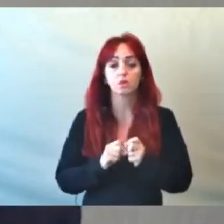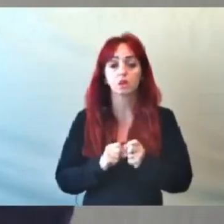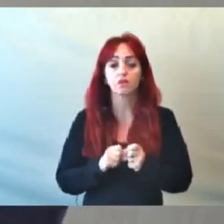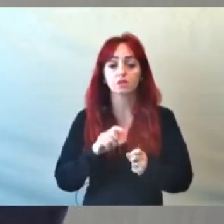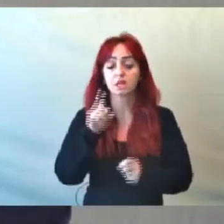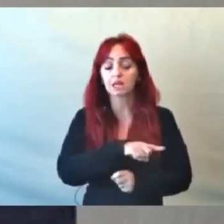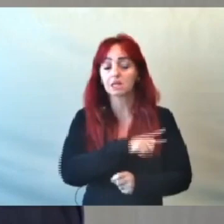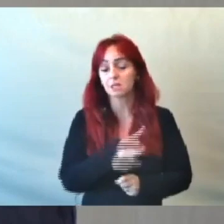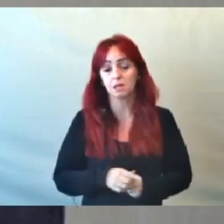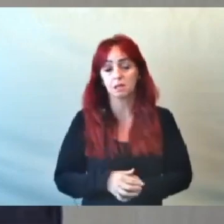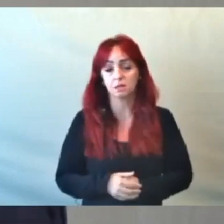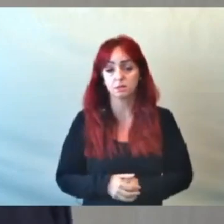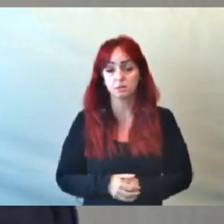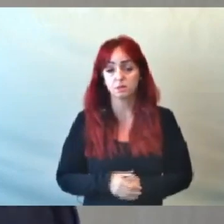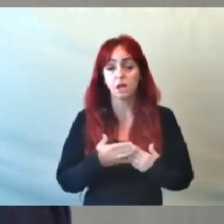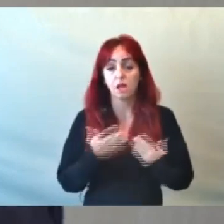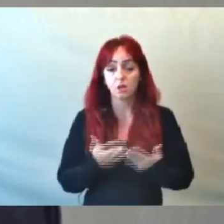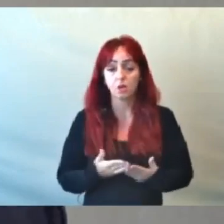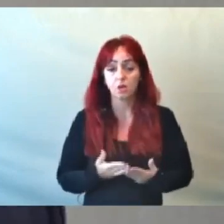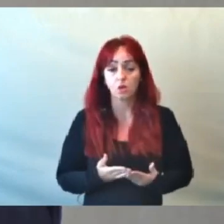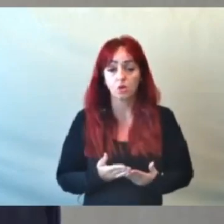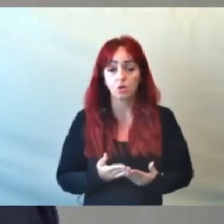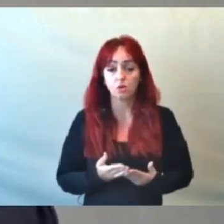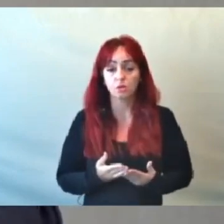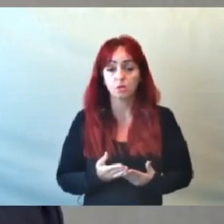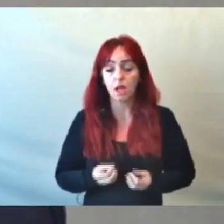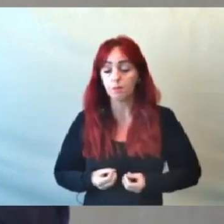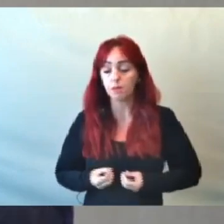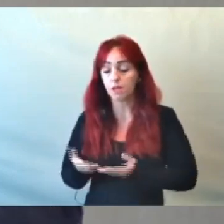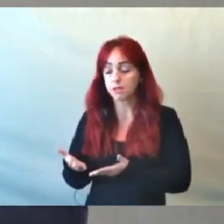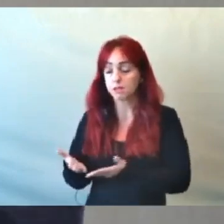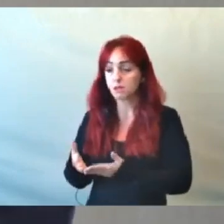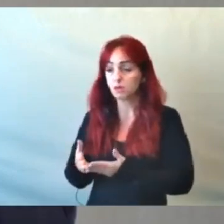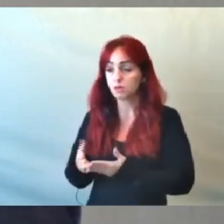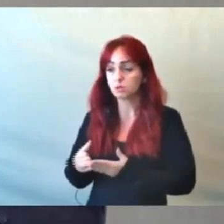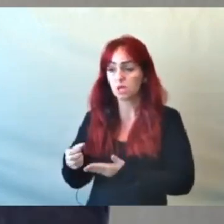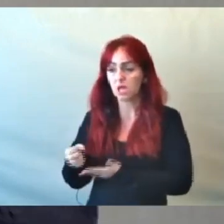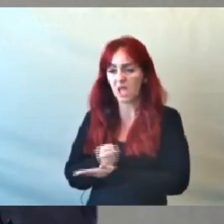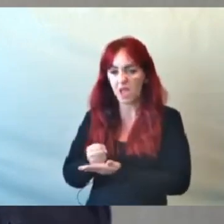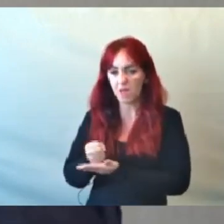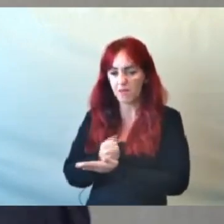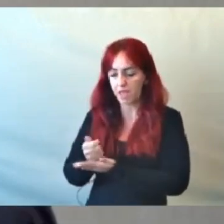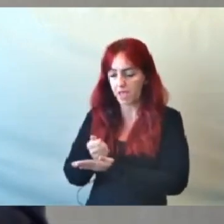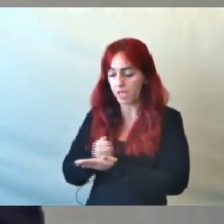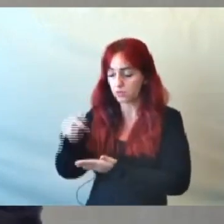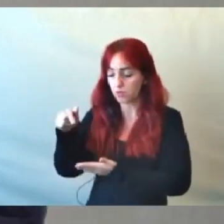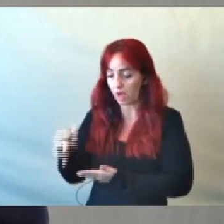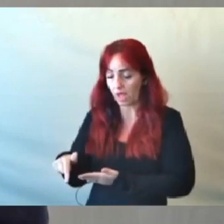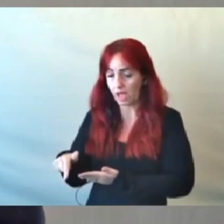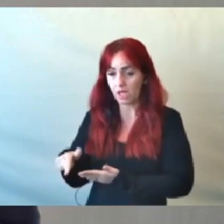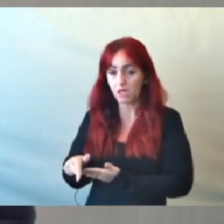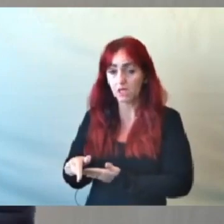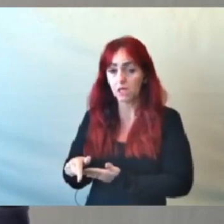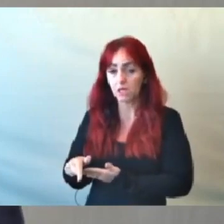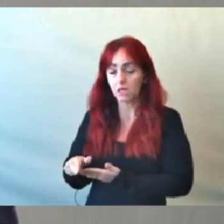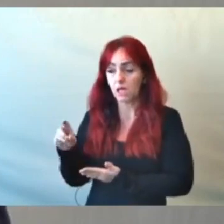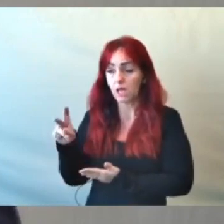aplicação de Foslock com Easylimp atua na causa ou atua no efeito do problema da Lagoa da Pampulha?